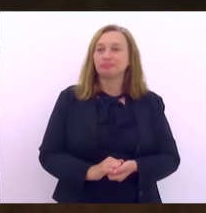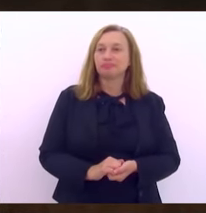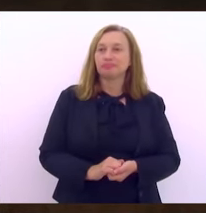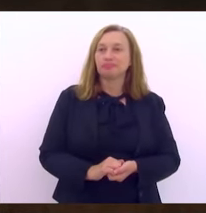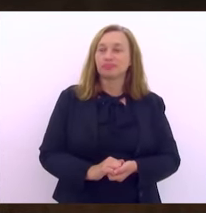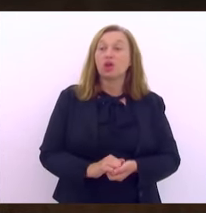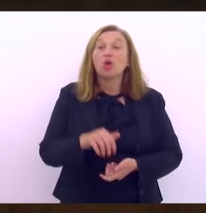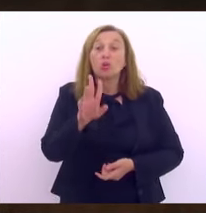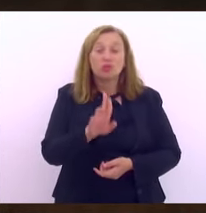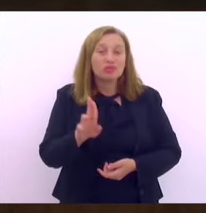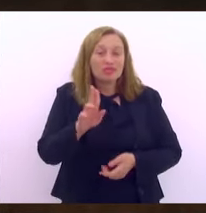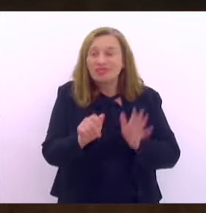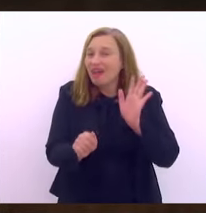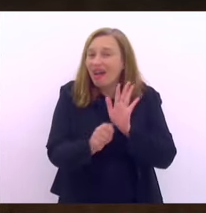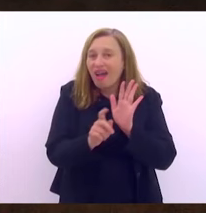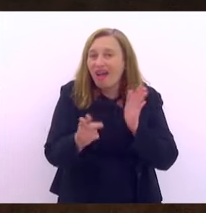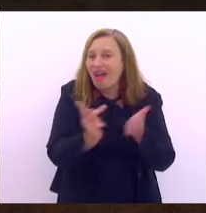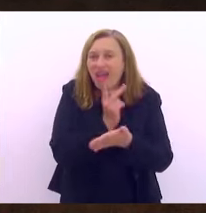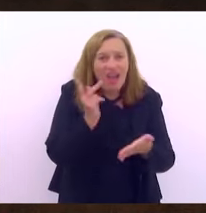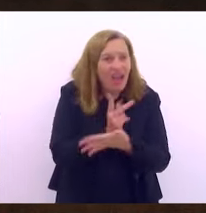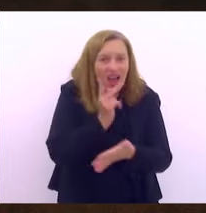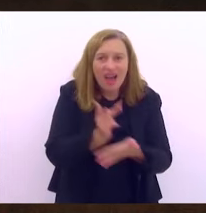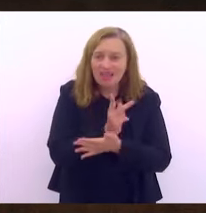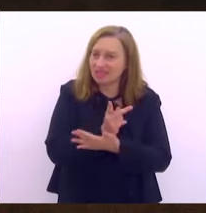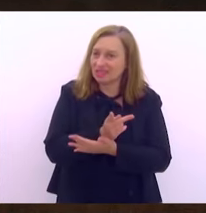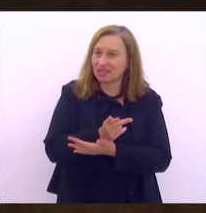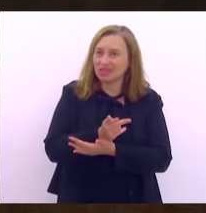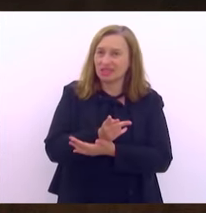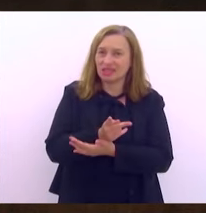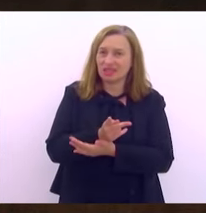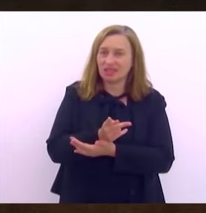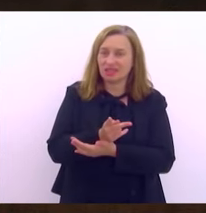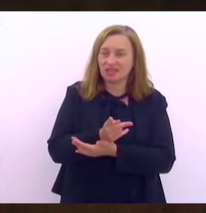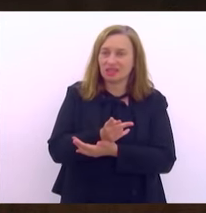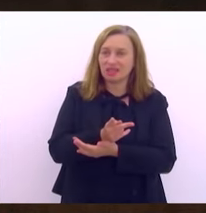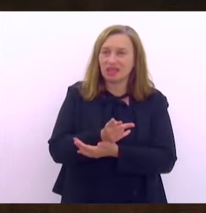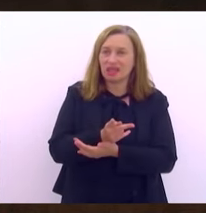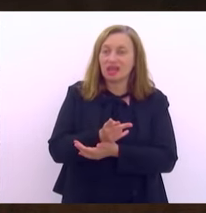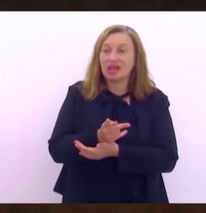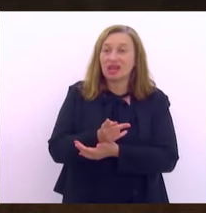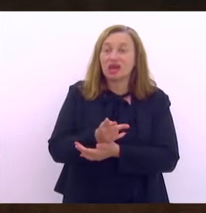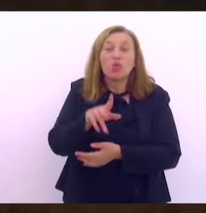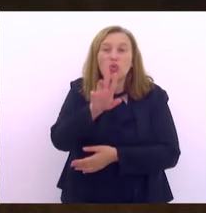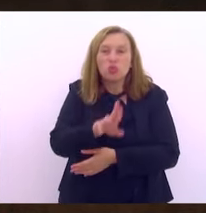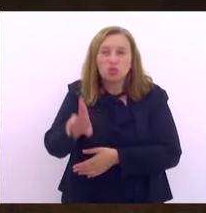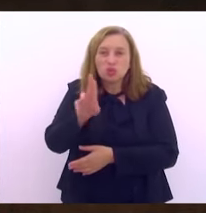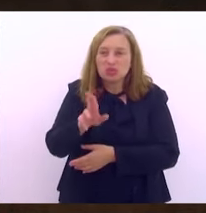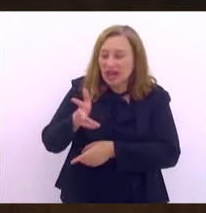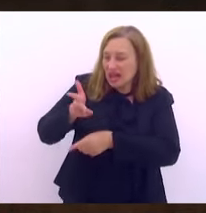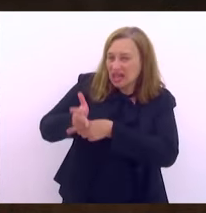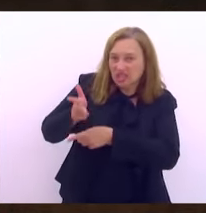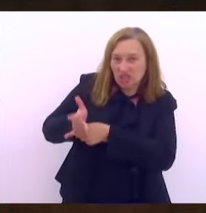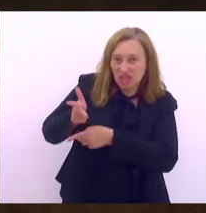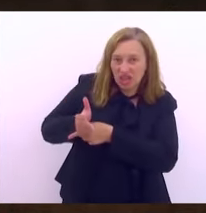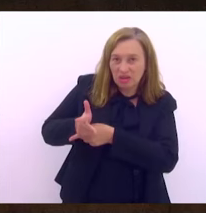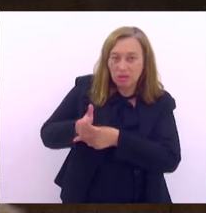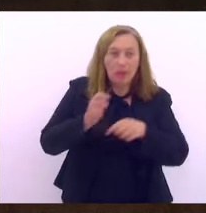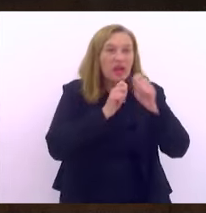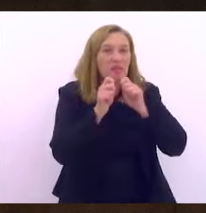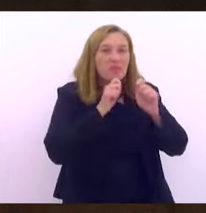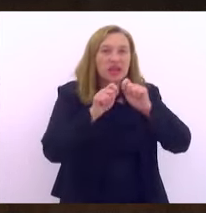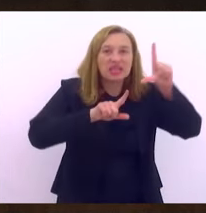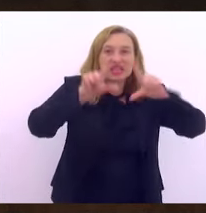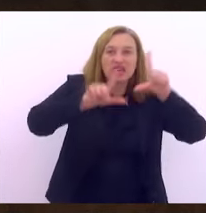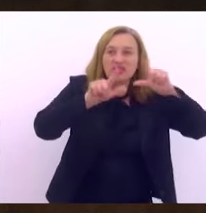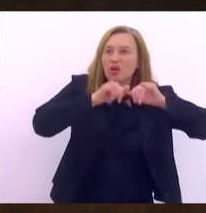eles estão utilizando de forma errada. A finalidade dessas câmeras não é para isso. Não é para toda hora a imprensa realmente